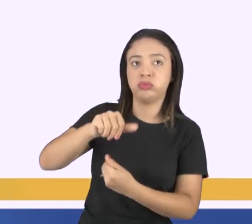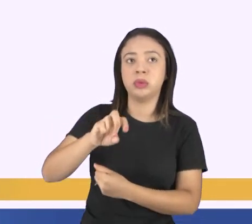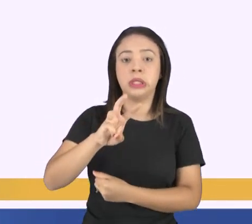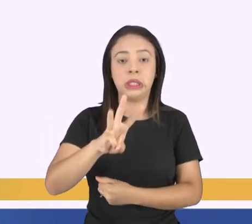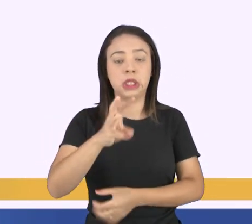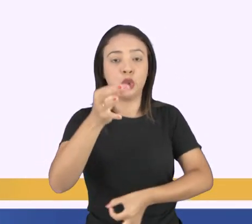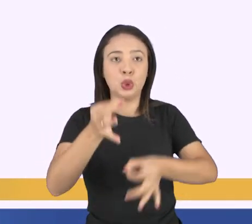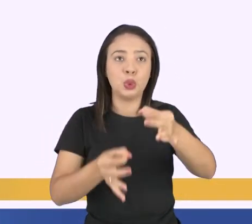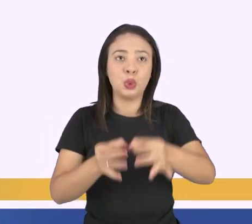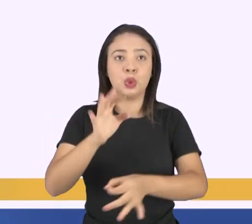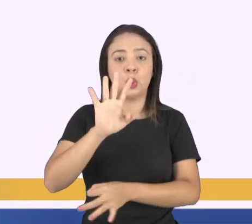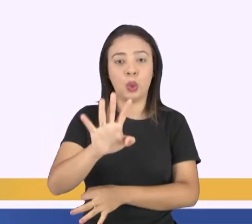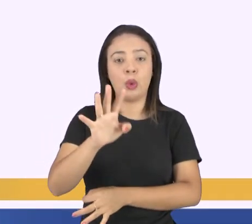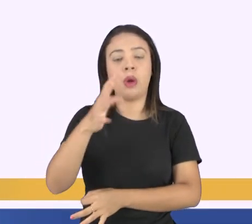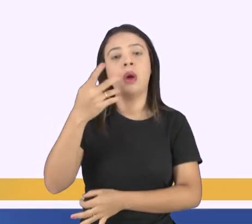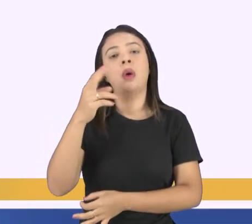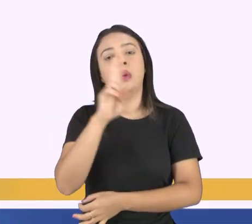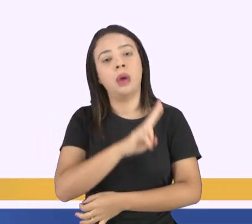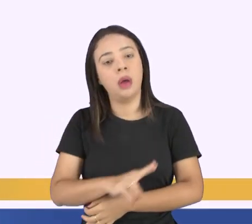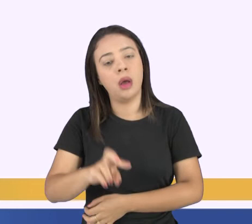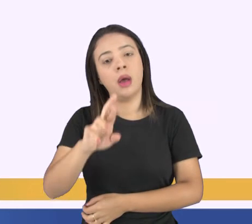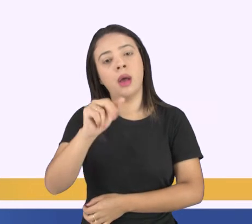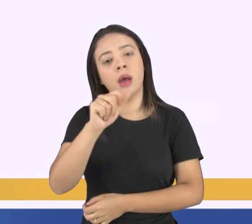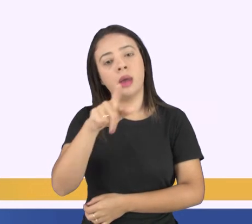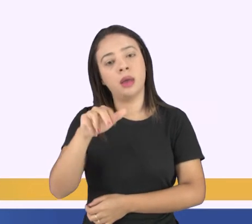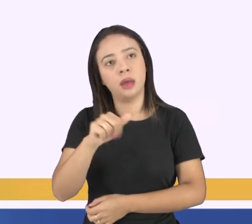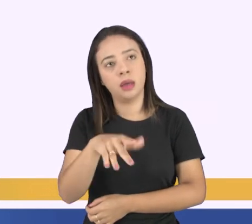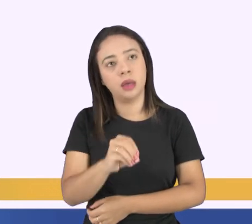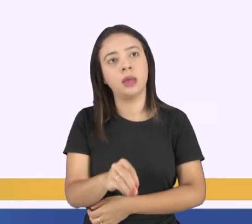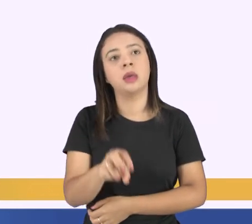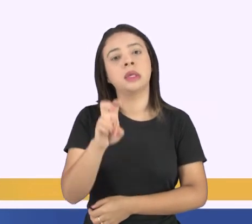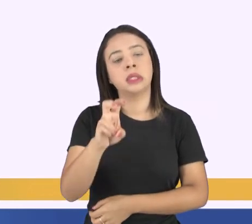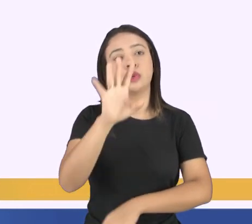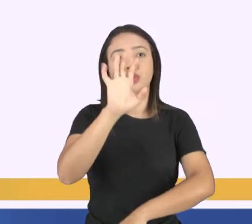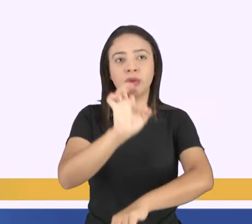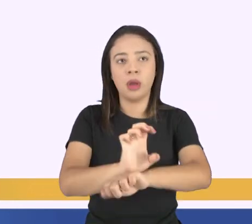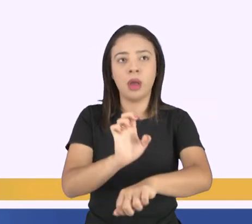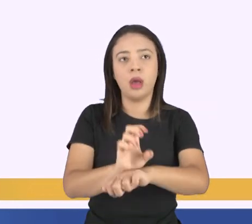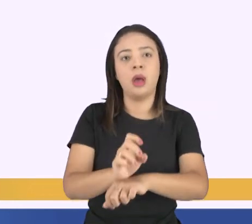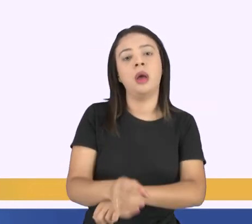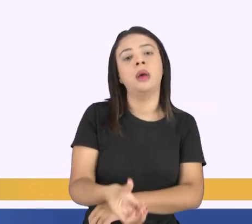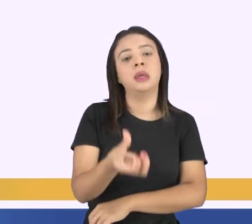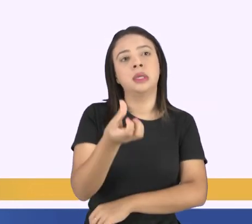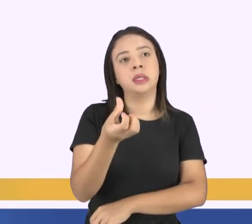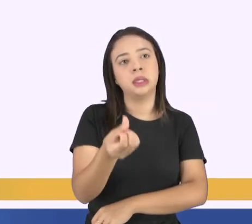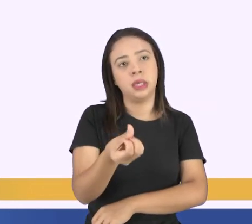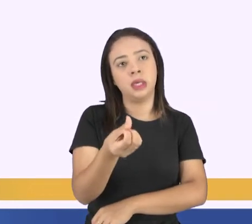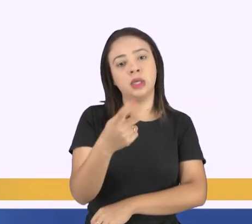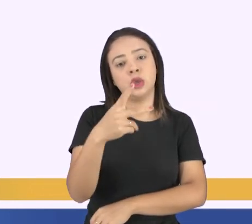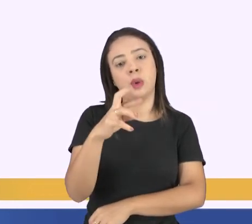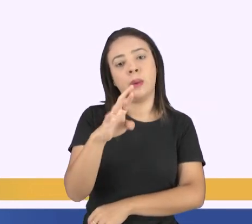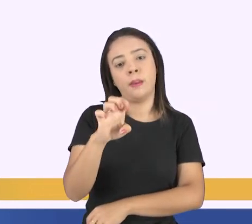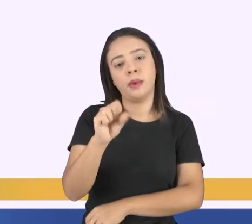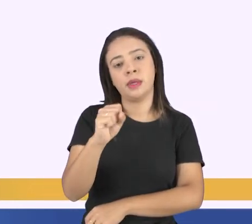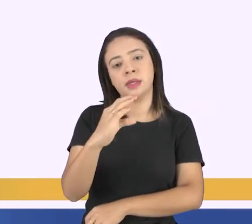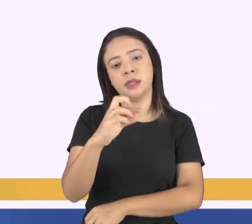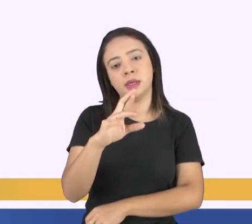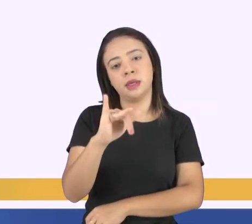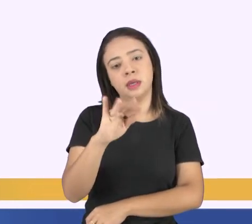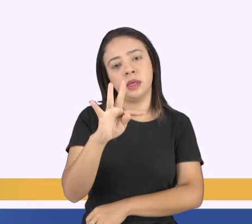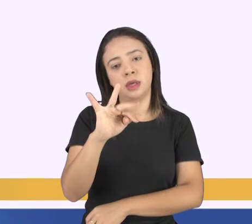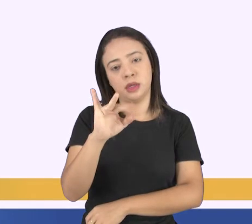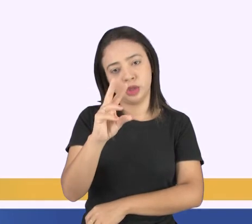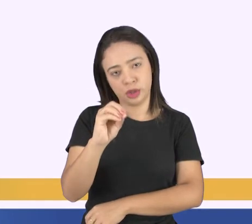o jurídico, 4 o racional, 5 o estatal, 6 o prescritivo, 7 o filosófico. Então você